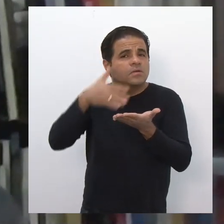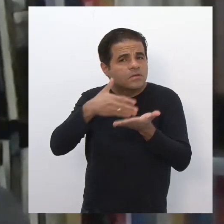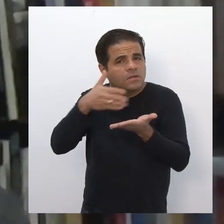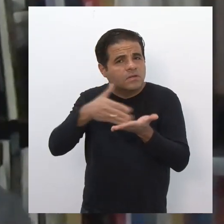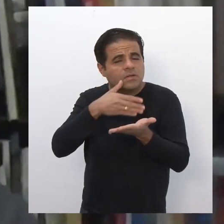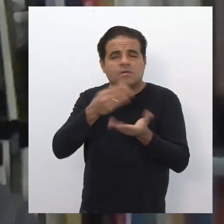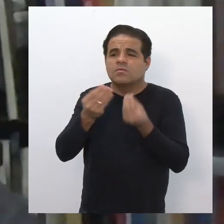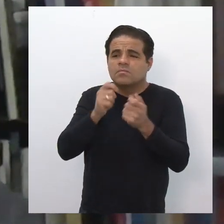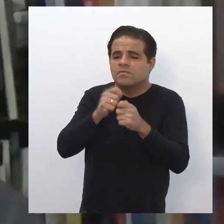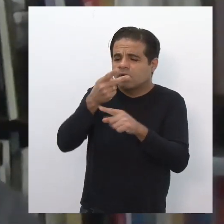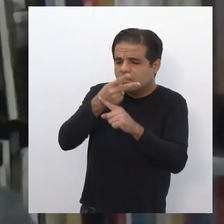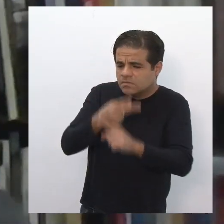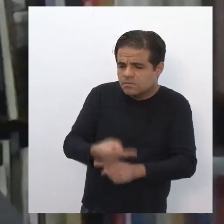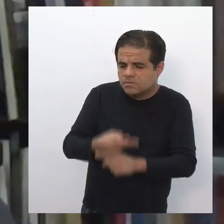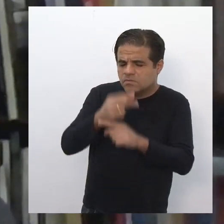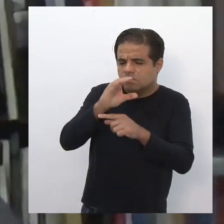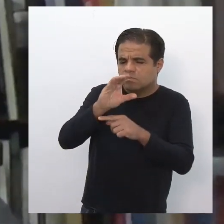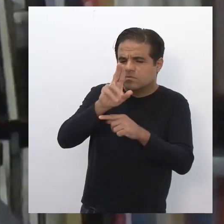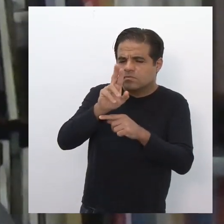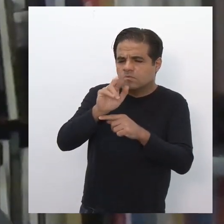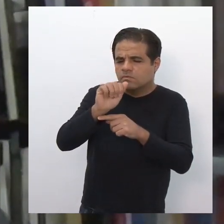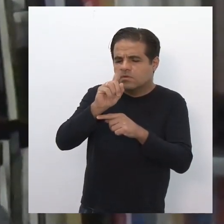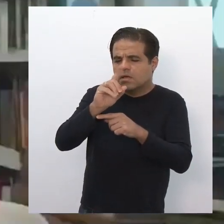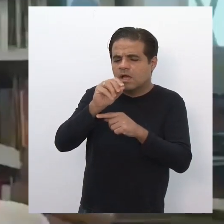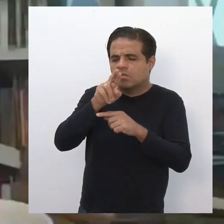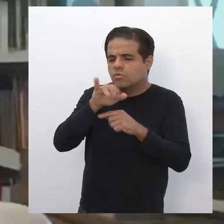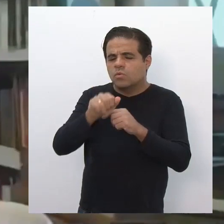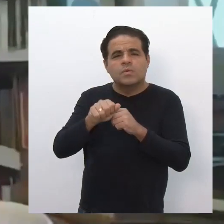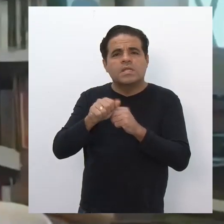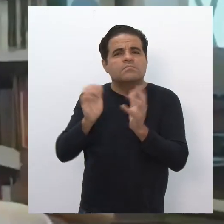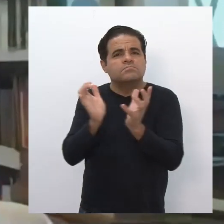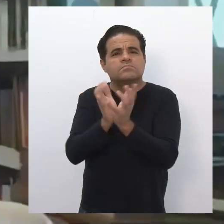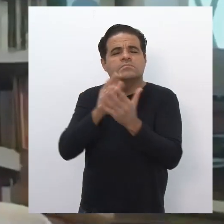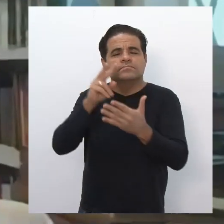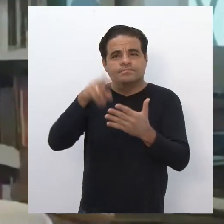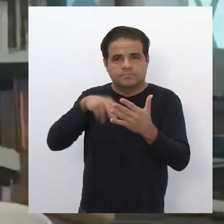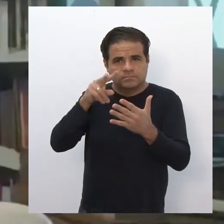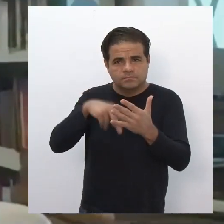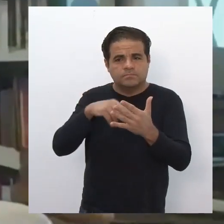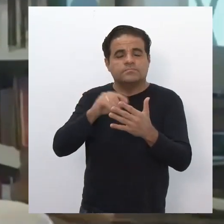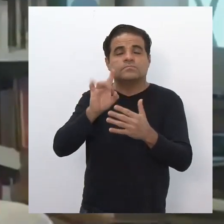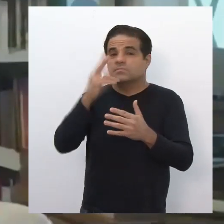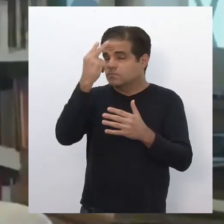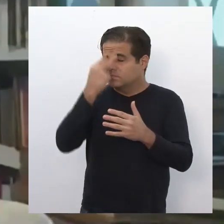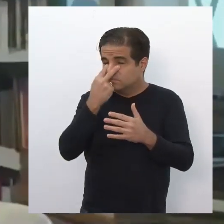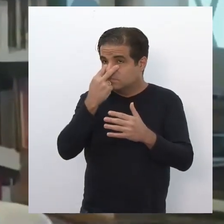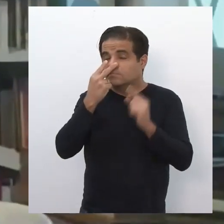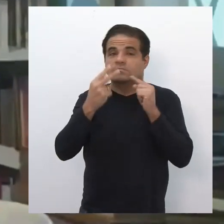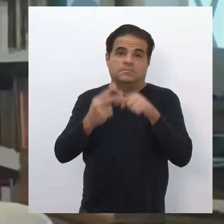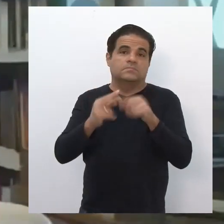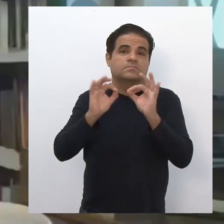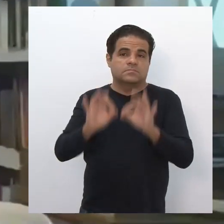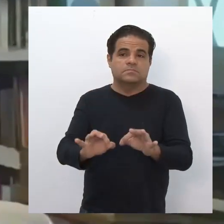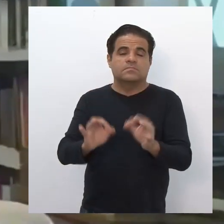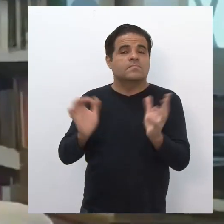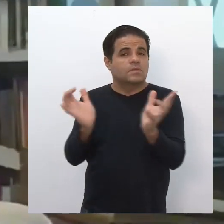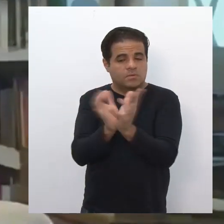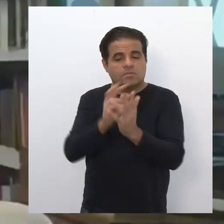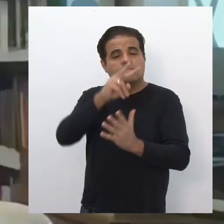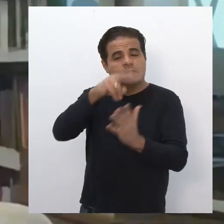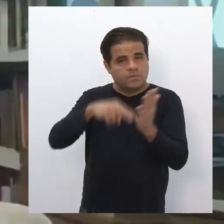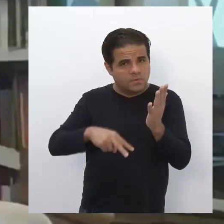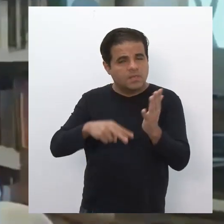a curadoria para esse clube de leitura. Legal. Só deficiente visual, de fato, os clubes de